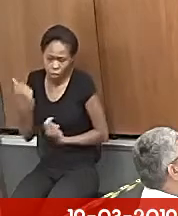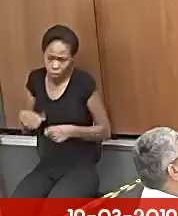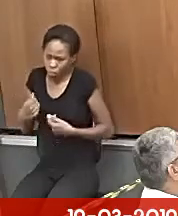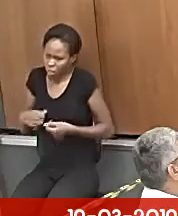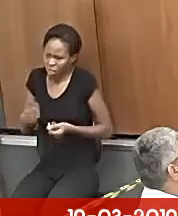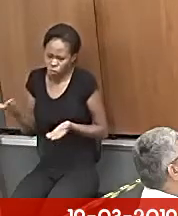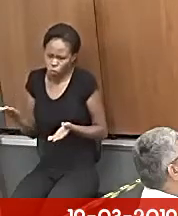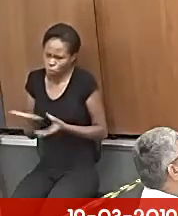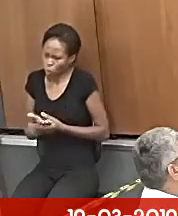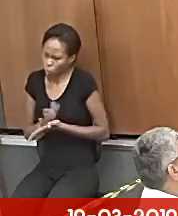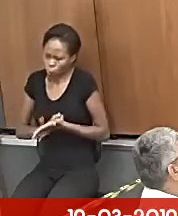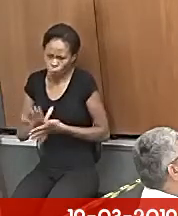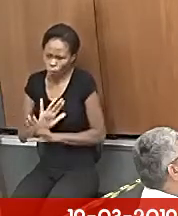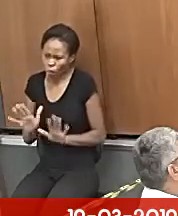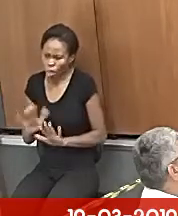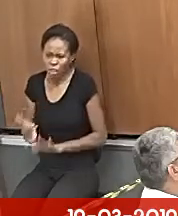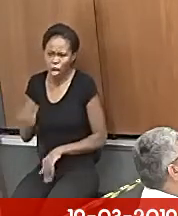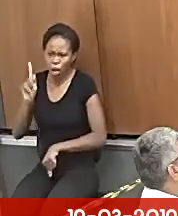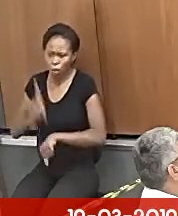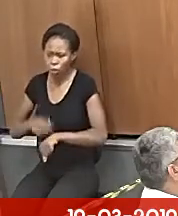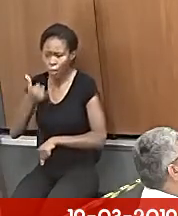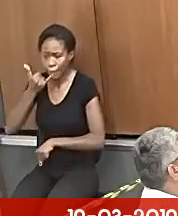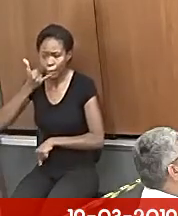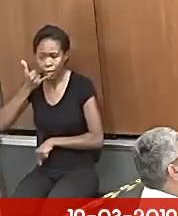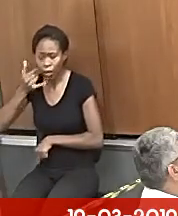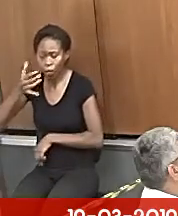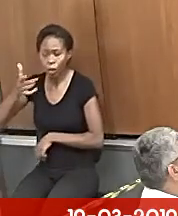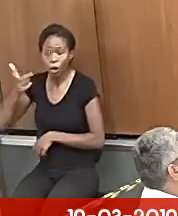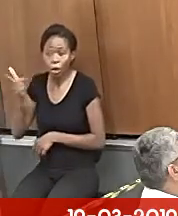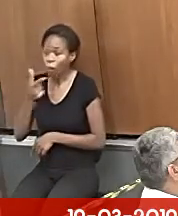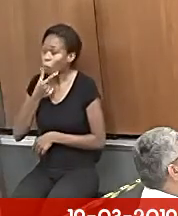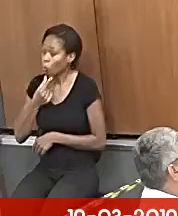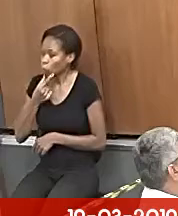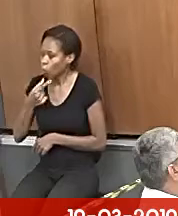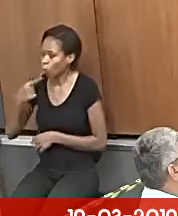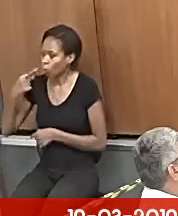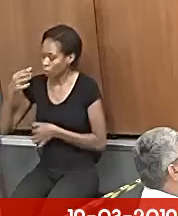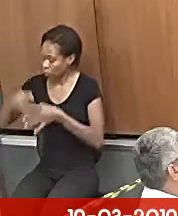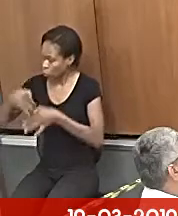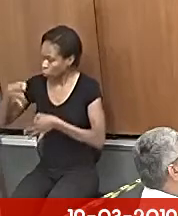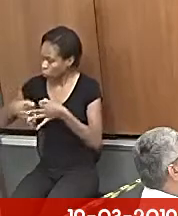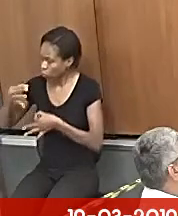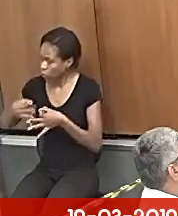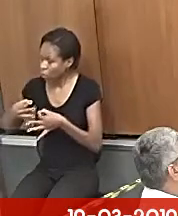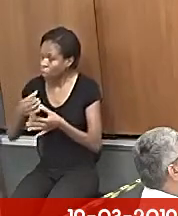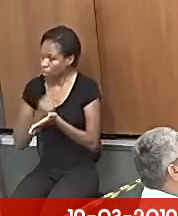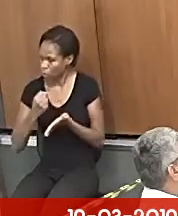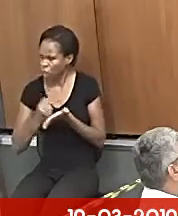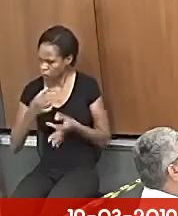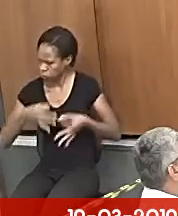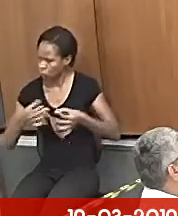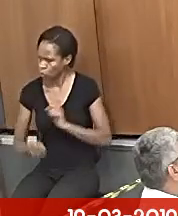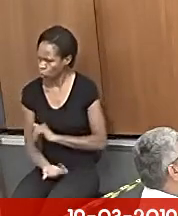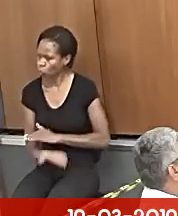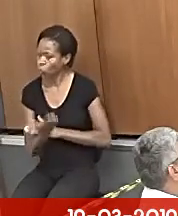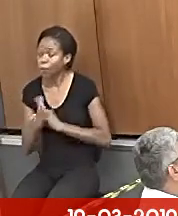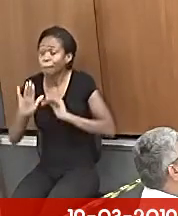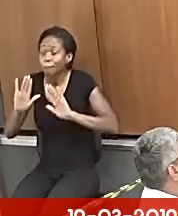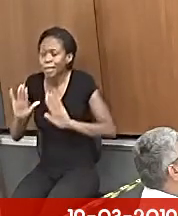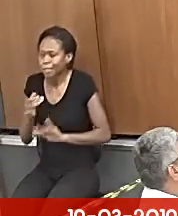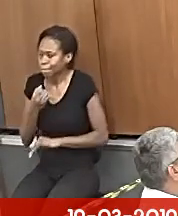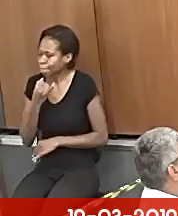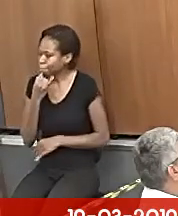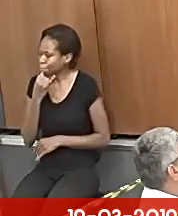mesma hora ligava o juiz é o tribunal de justiça que estaria conosco mas infelizmente não achou local na assembléia